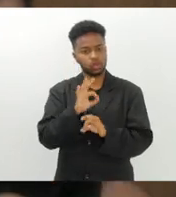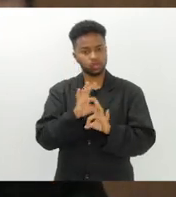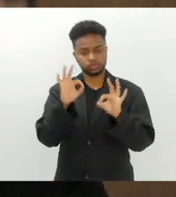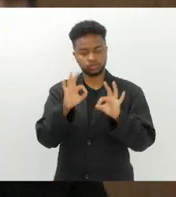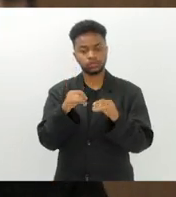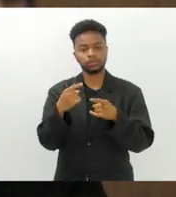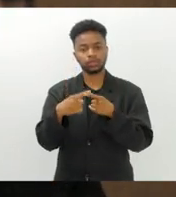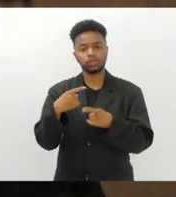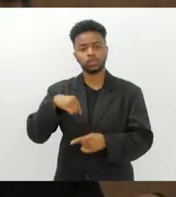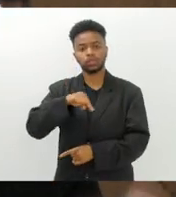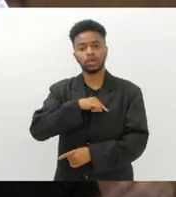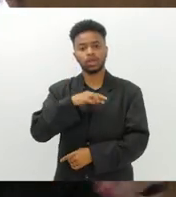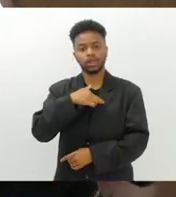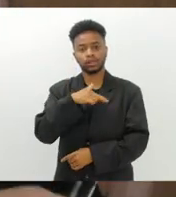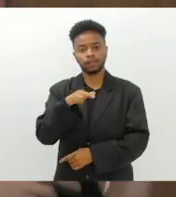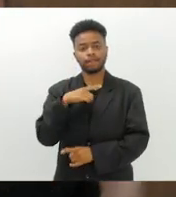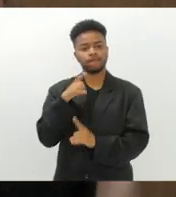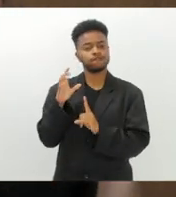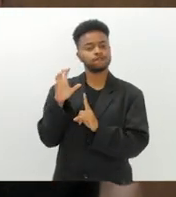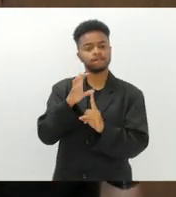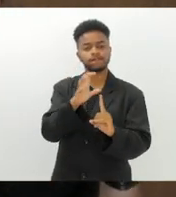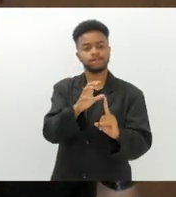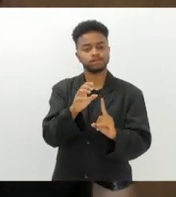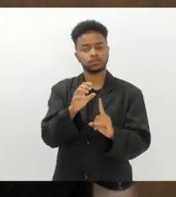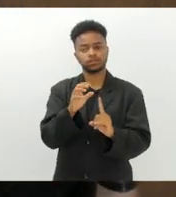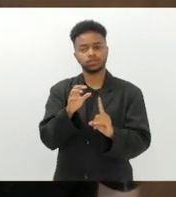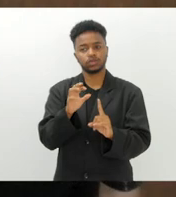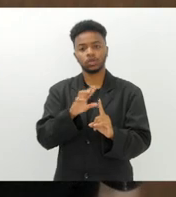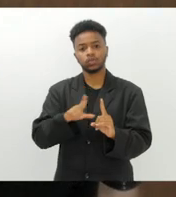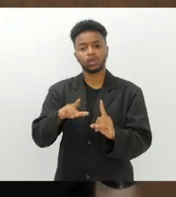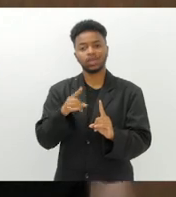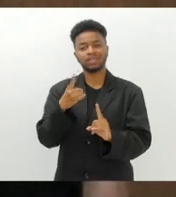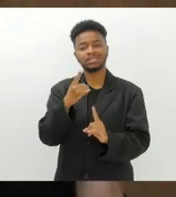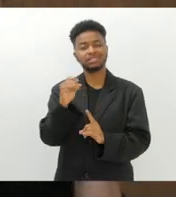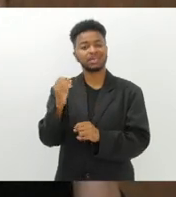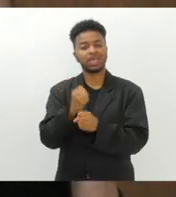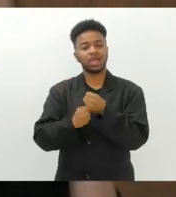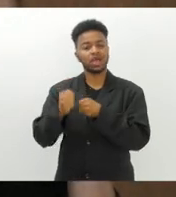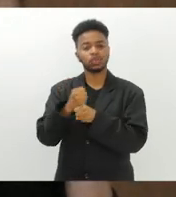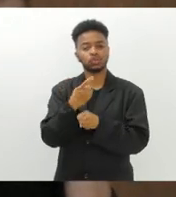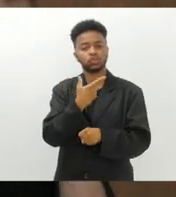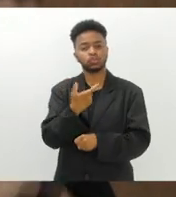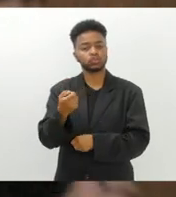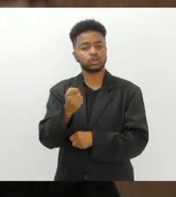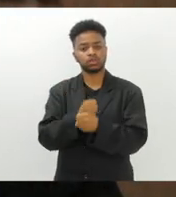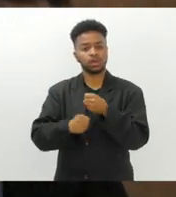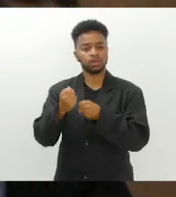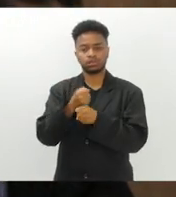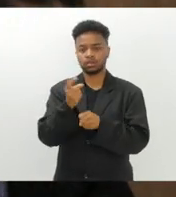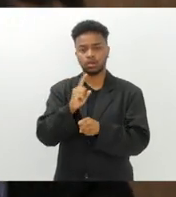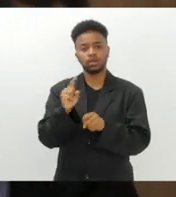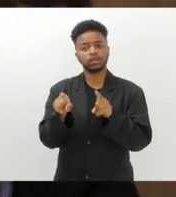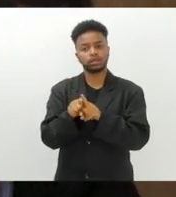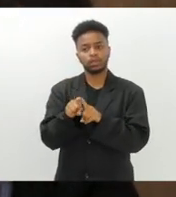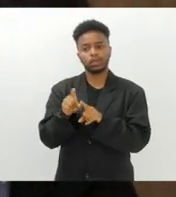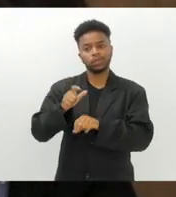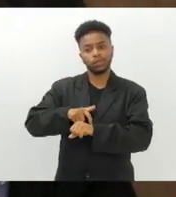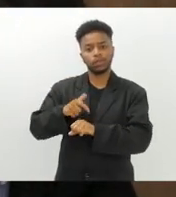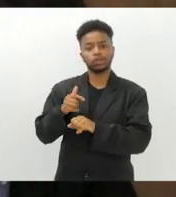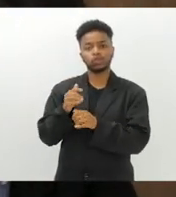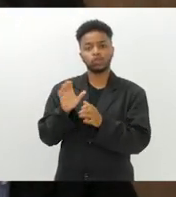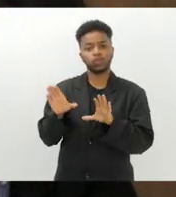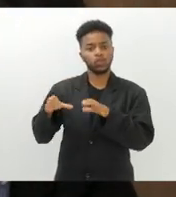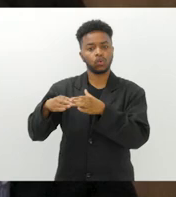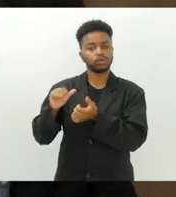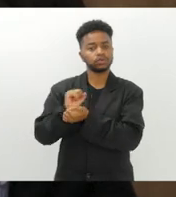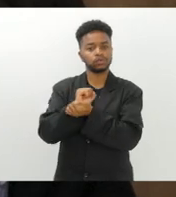nossa religião ela sofre essa perseguição, não é 100, 200 anos, é desde quando os escravos entraram para o Brasil.